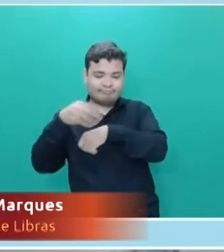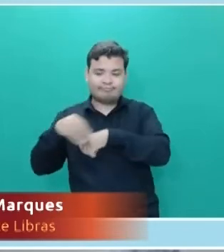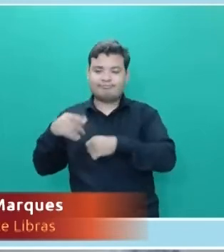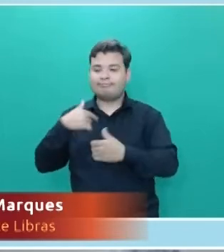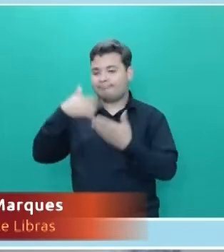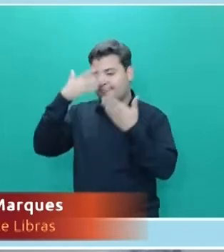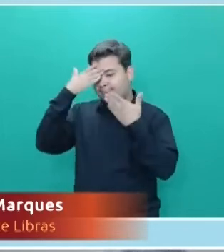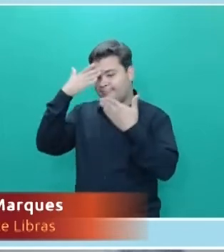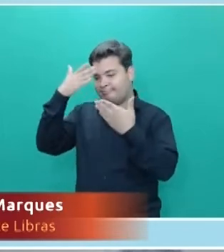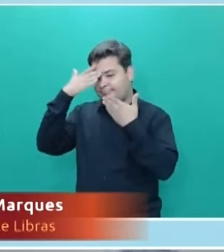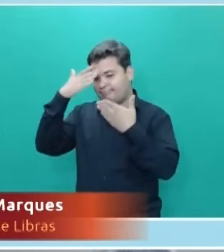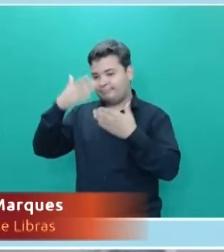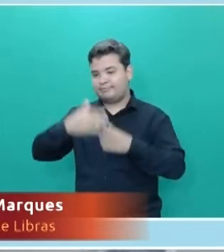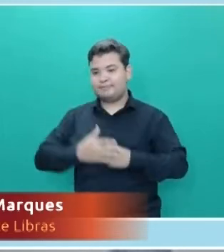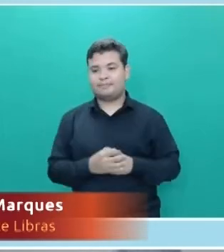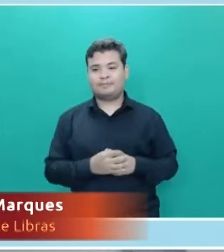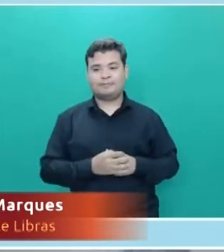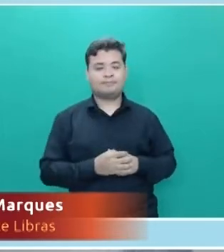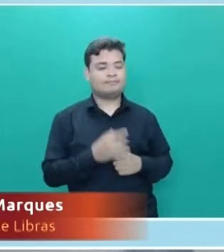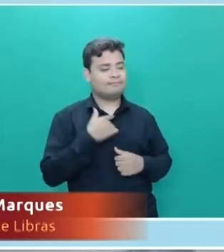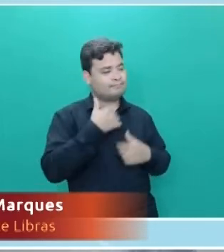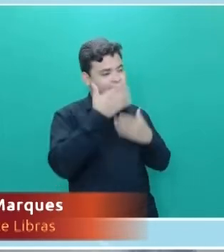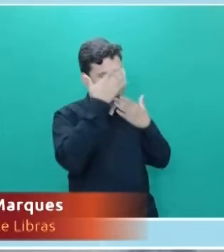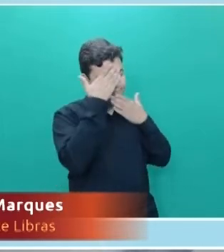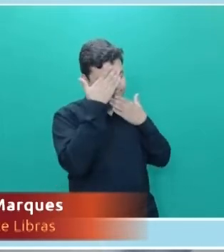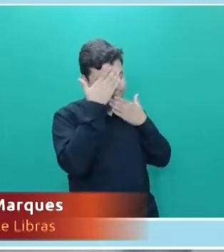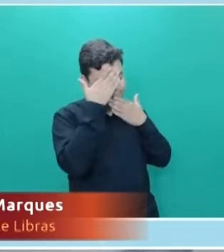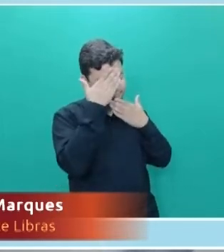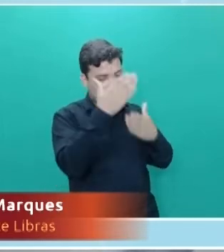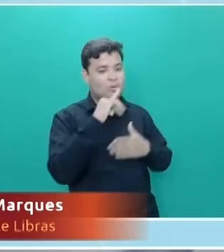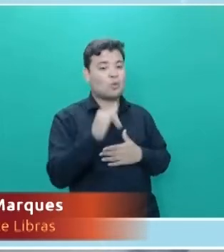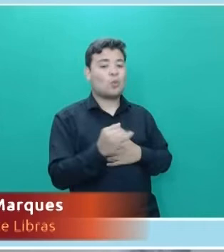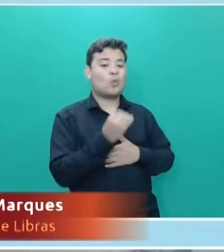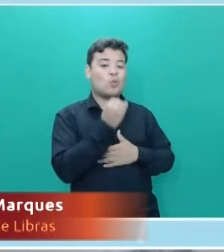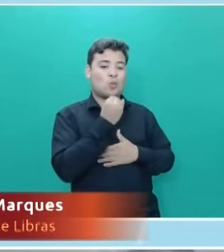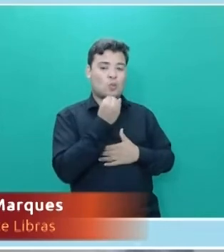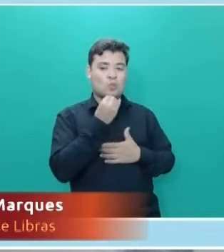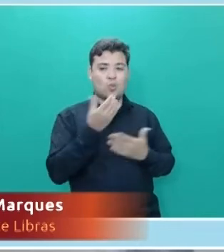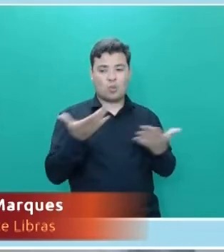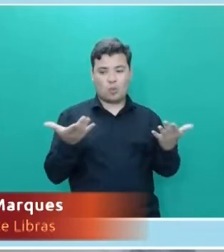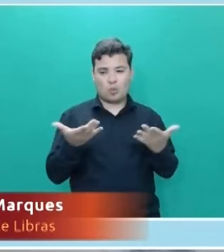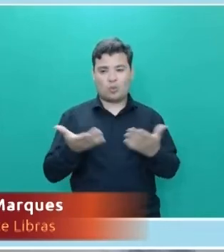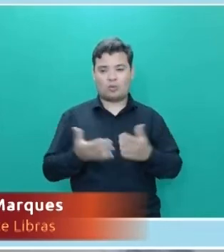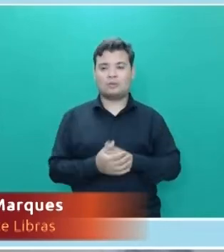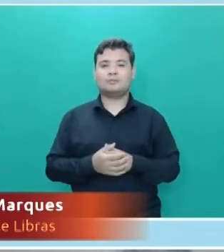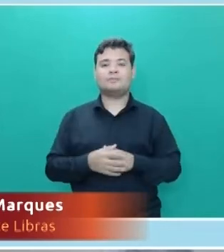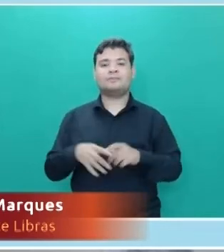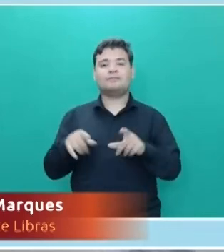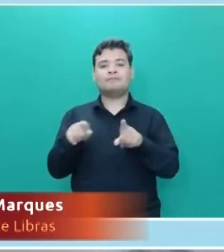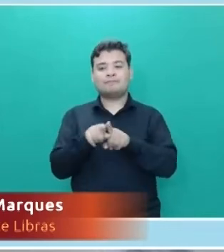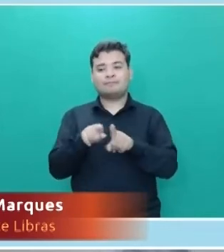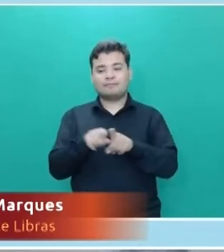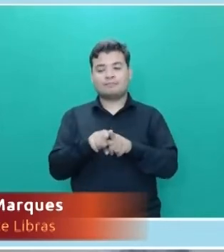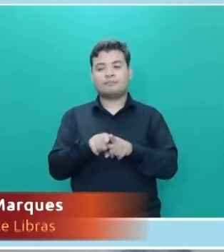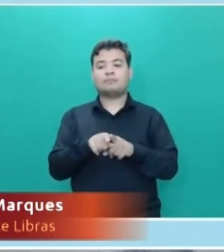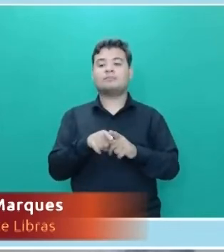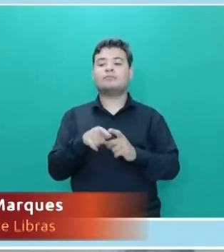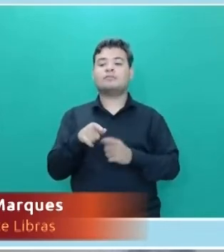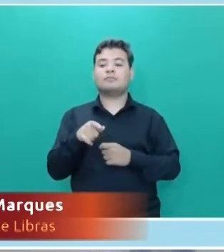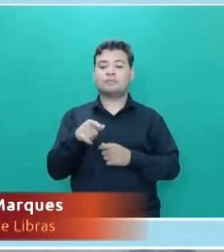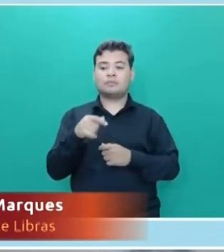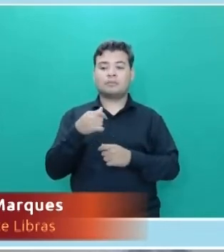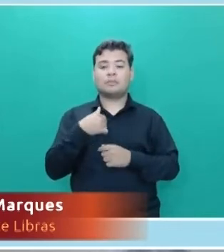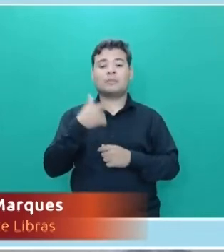poliomielite. Eu que agradeço também a oportunidade e, mais uma vez, reforço quem for ver